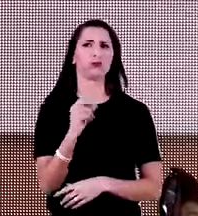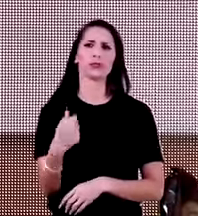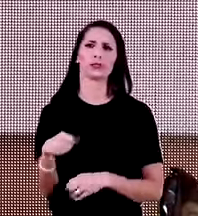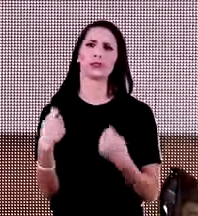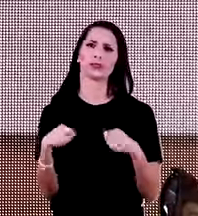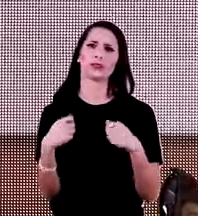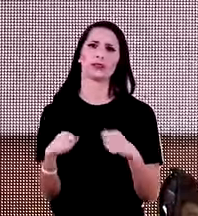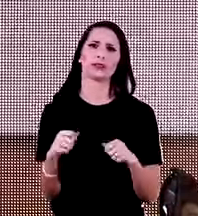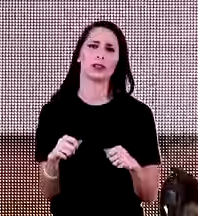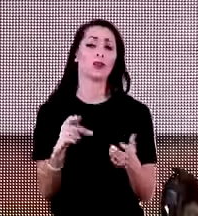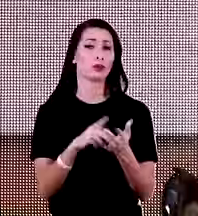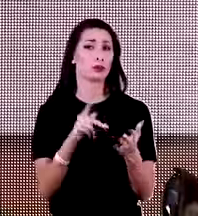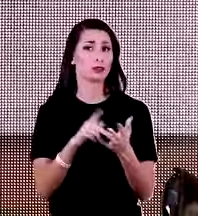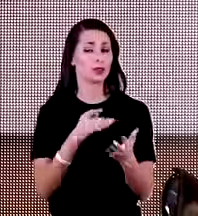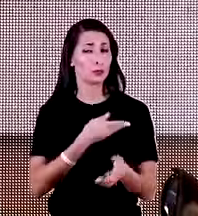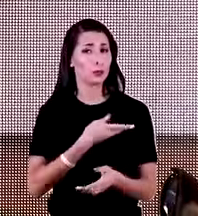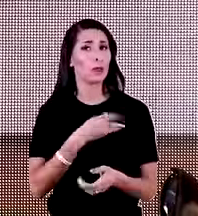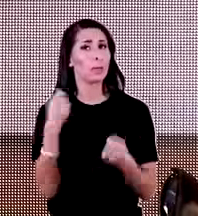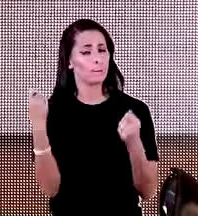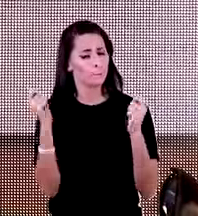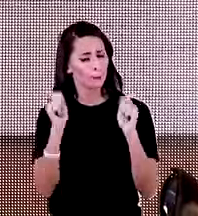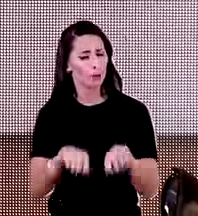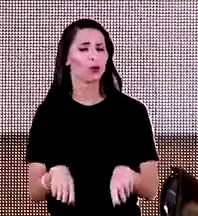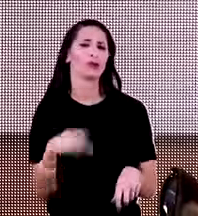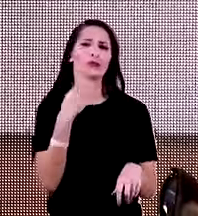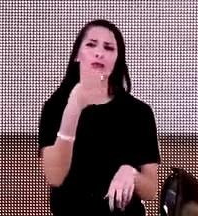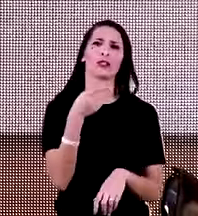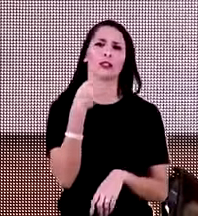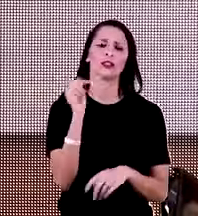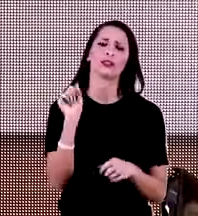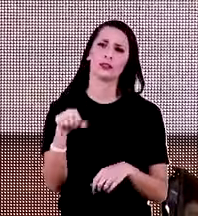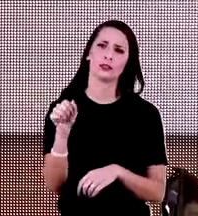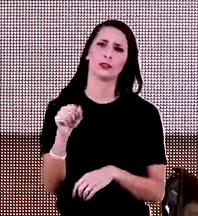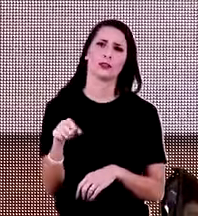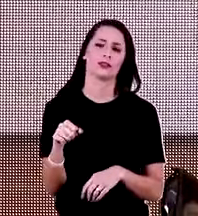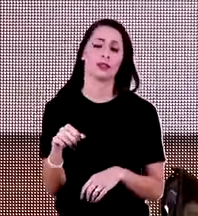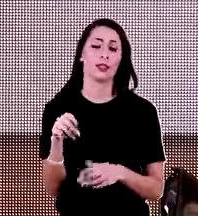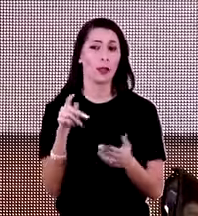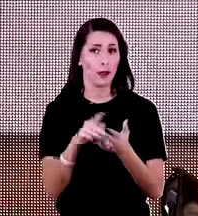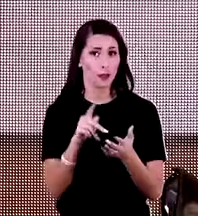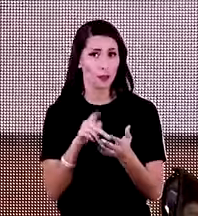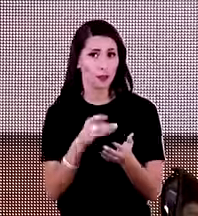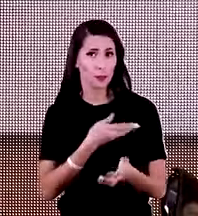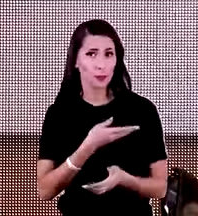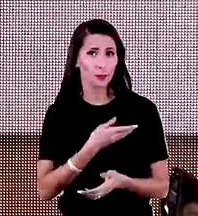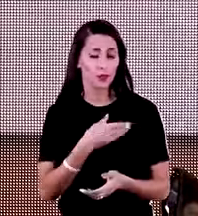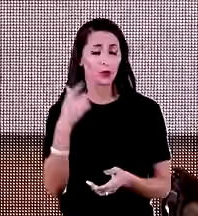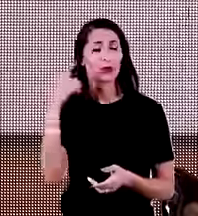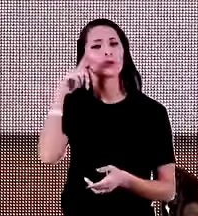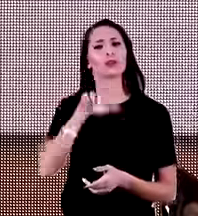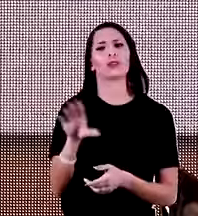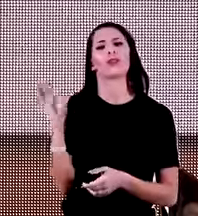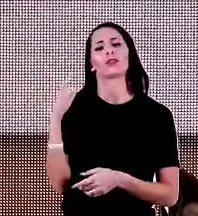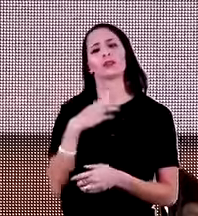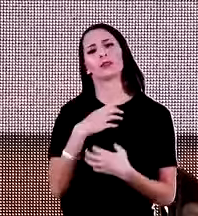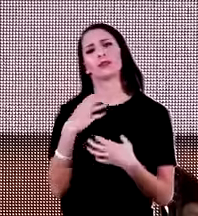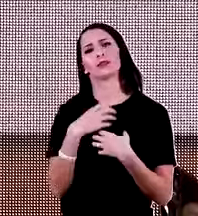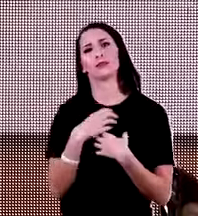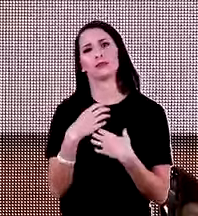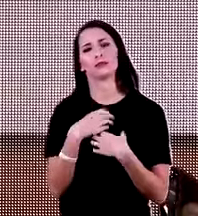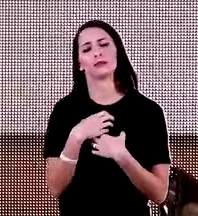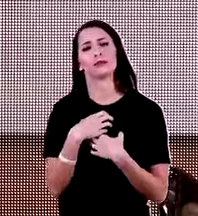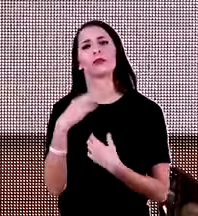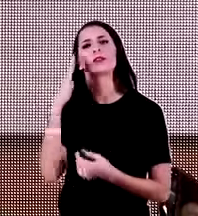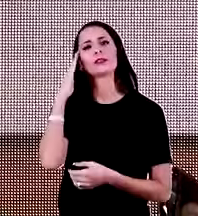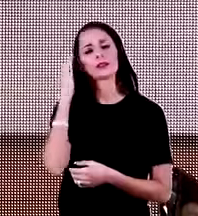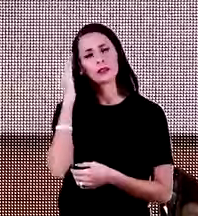O verdadeiro amigo pode falar isso para a gente. E quem é amigo de verdade consegue ouvir. Quem é amigo de